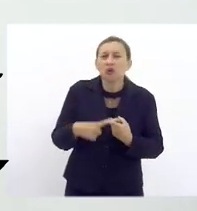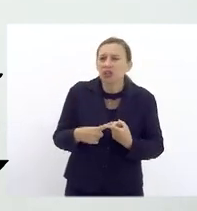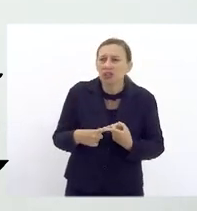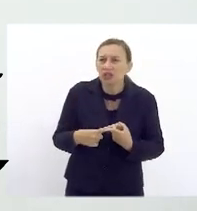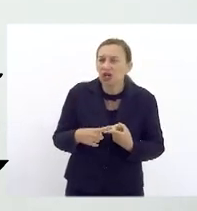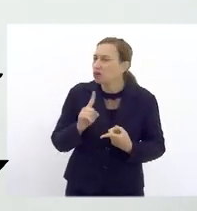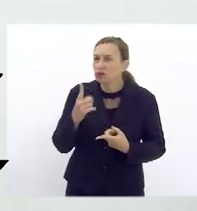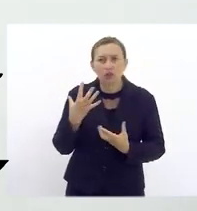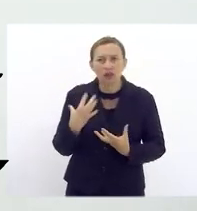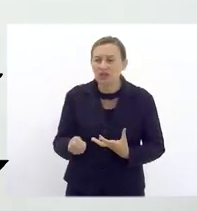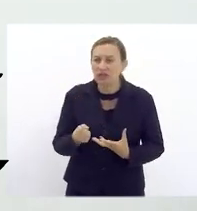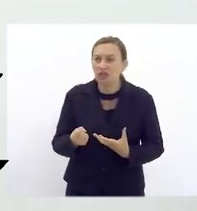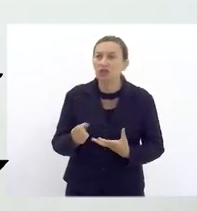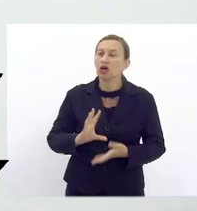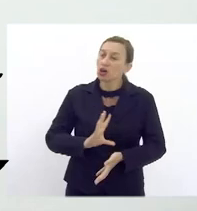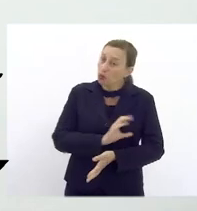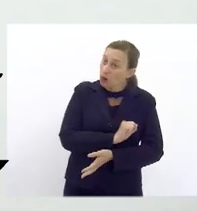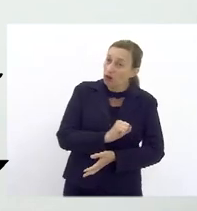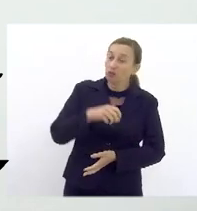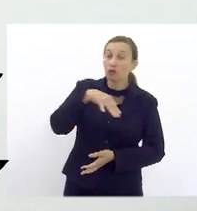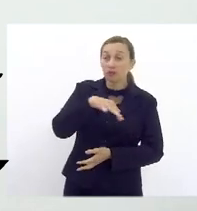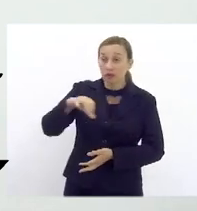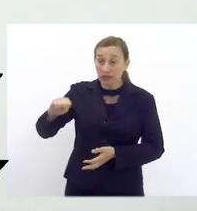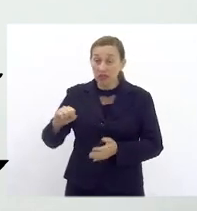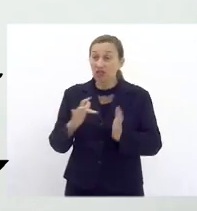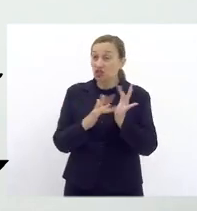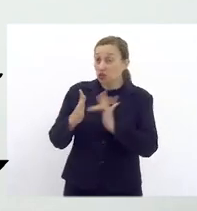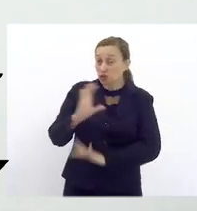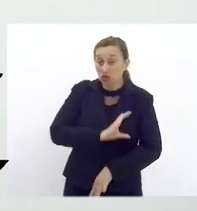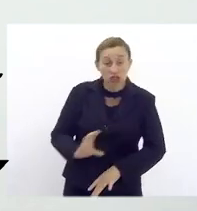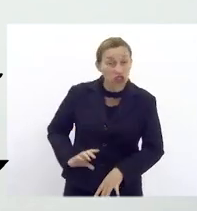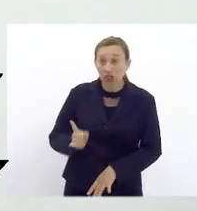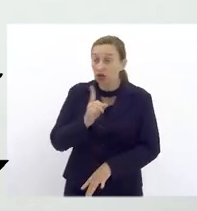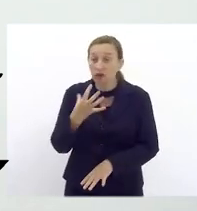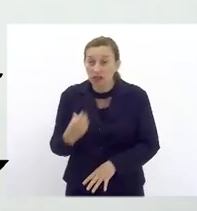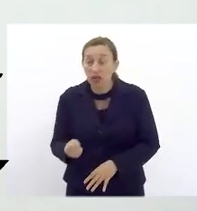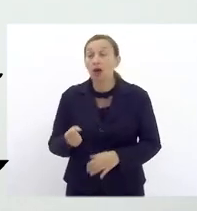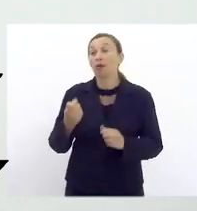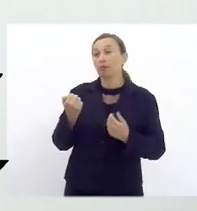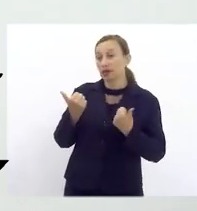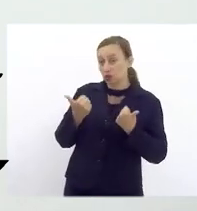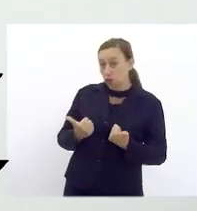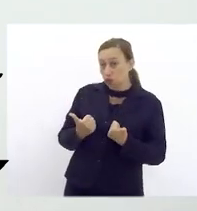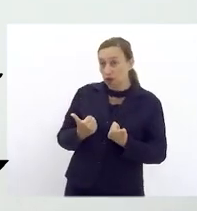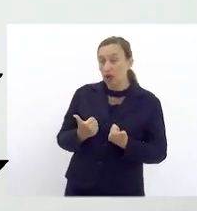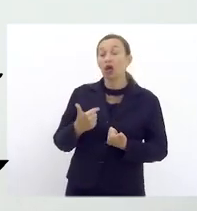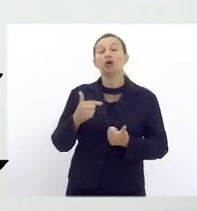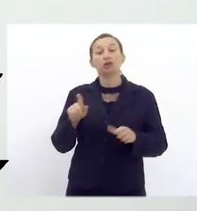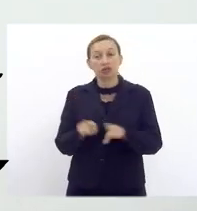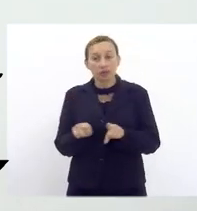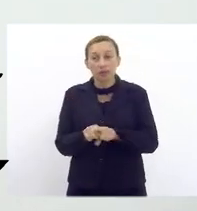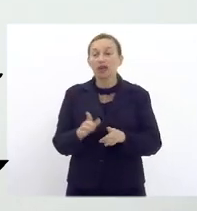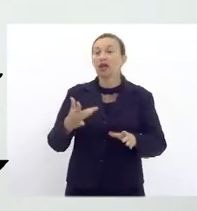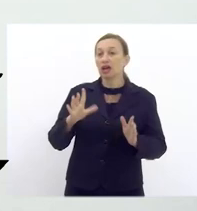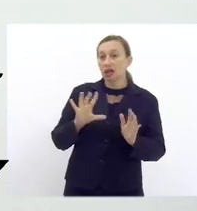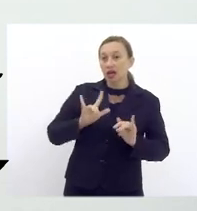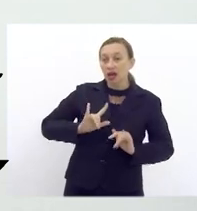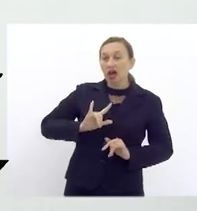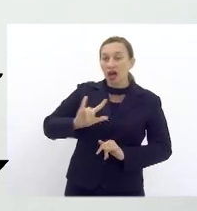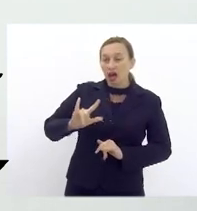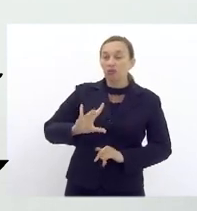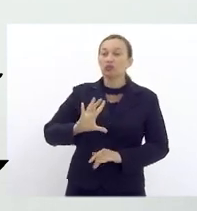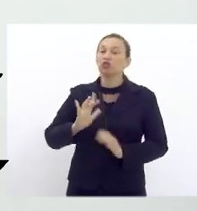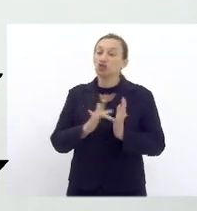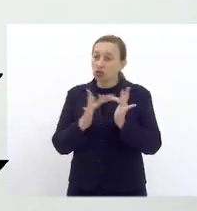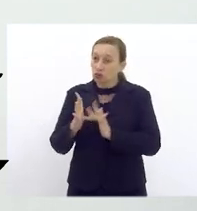ele disse que eu não aceito Eu amo o Messias de Jesus Cristo eu não posso aceitar mas isso tudo bem eu também amo Jesus Cristo Mas será